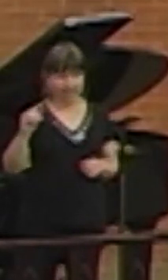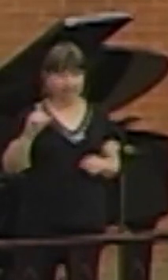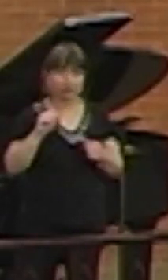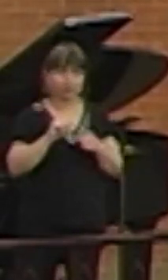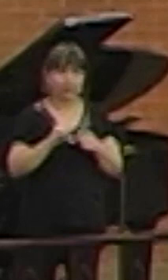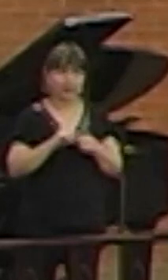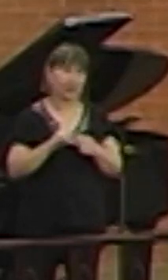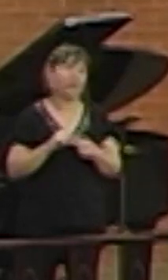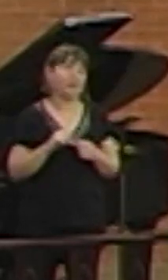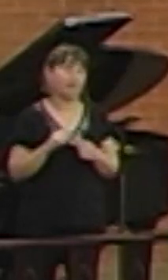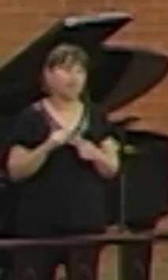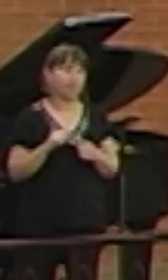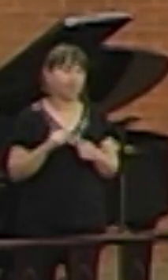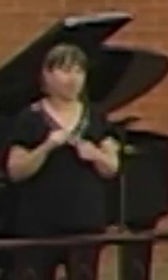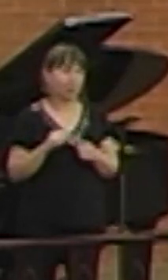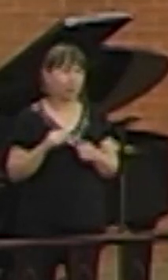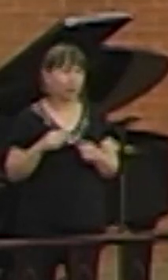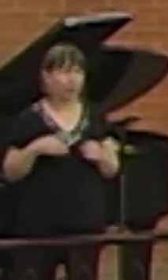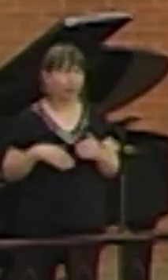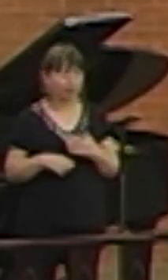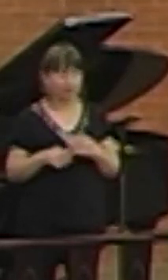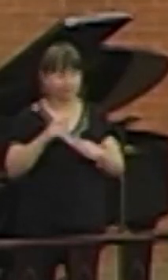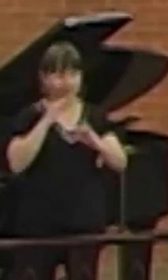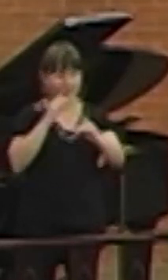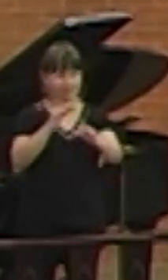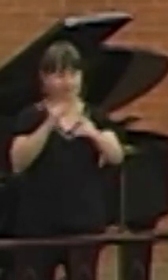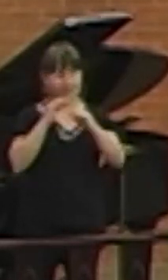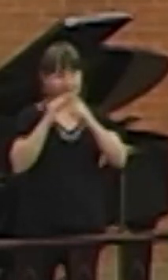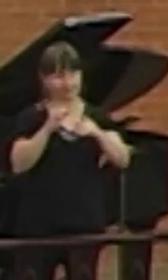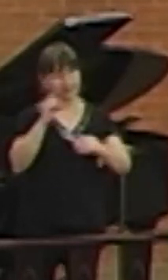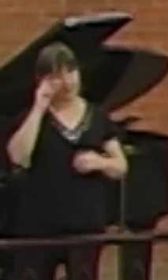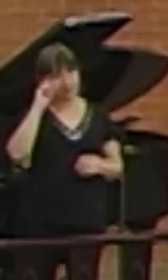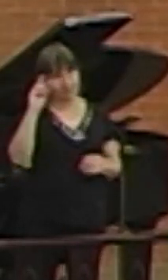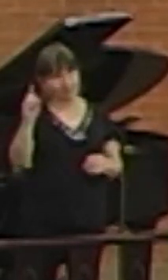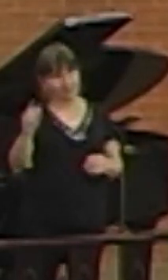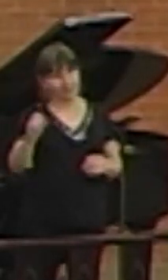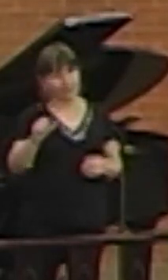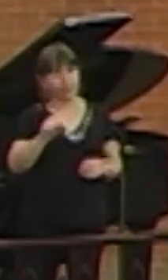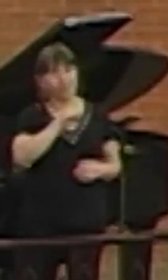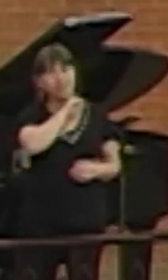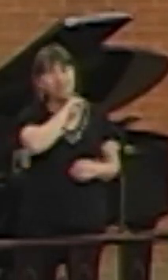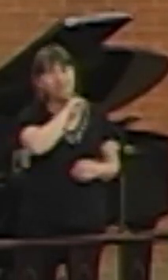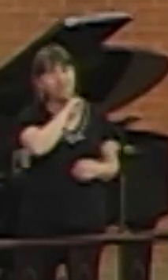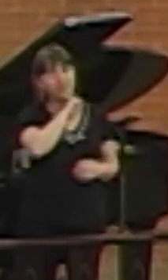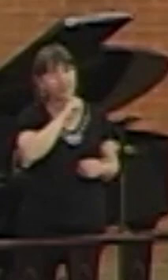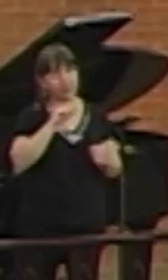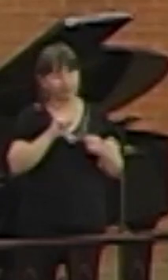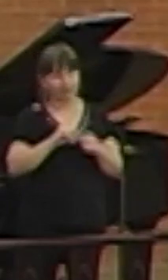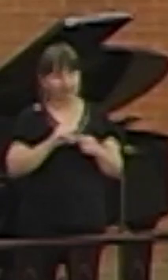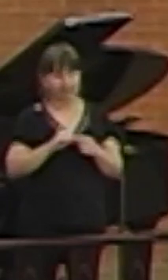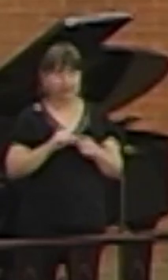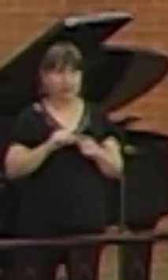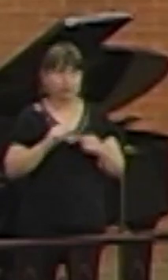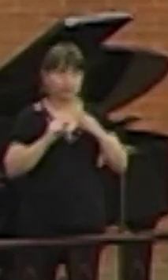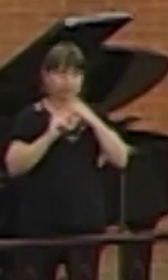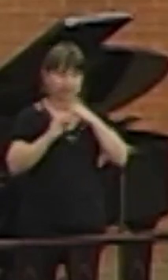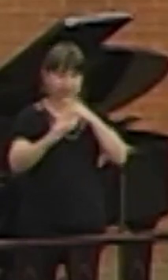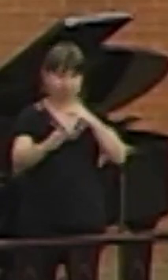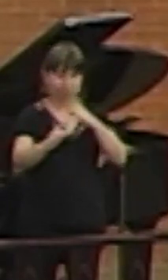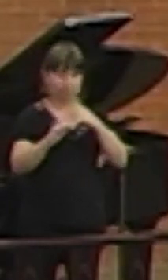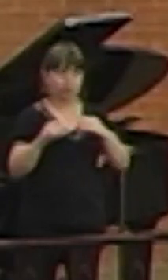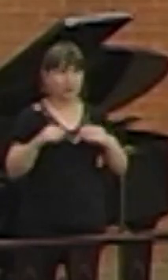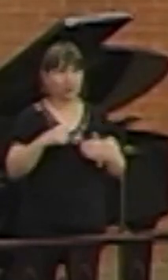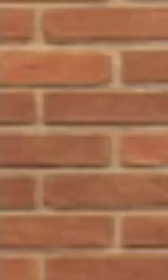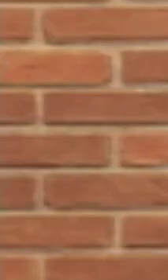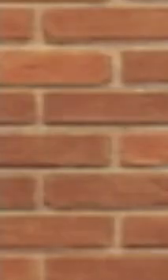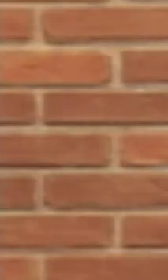a trombeta vibrante no dia da expiação fareis passar a trombeta por toda a vossa Terra aí